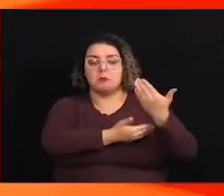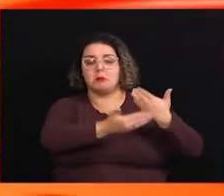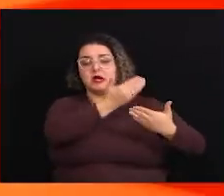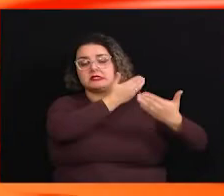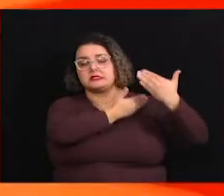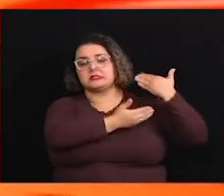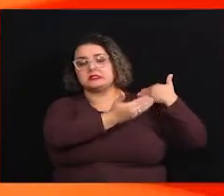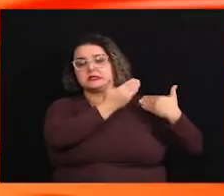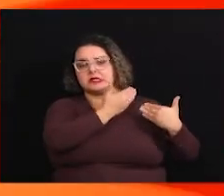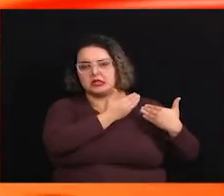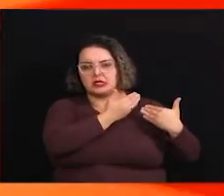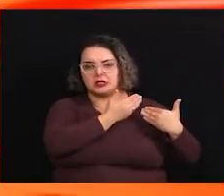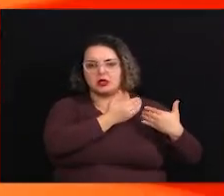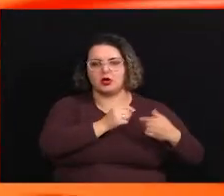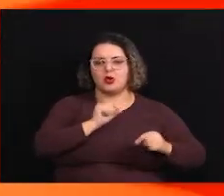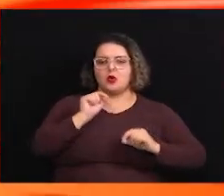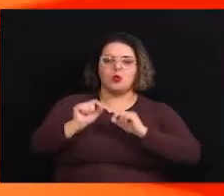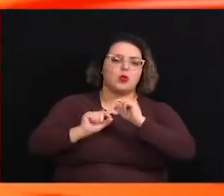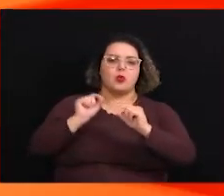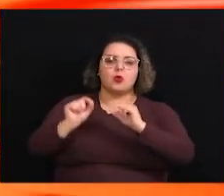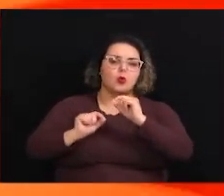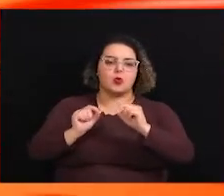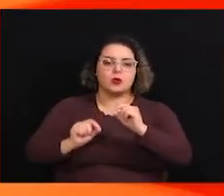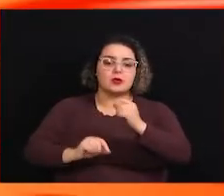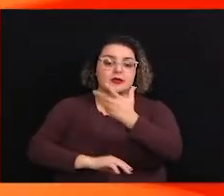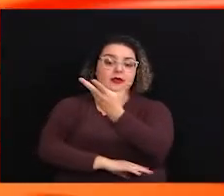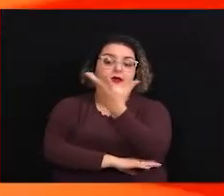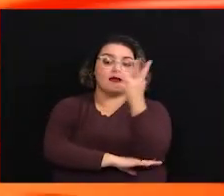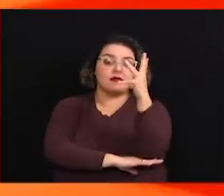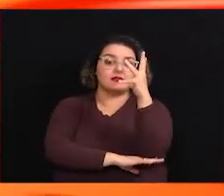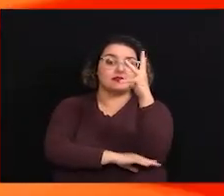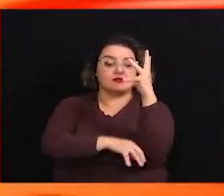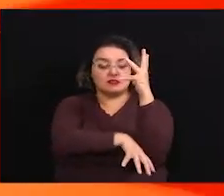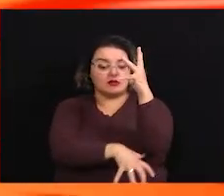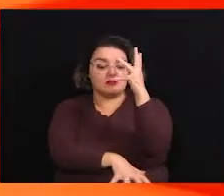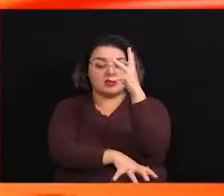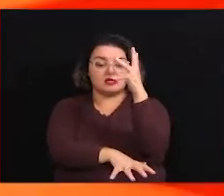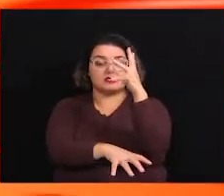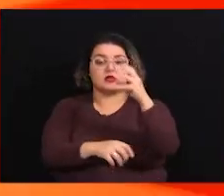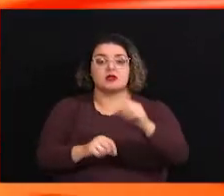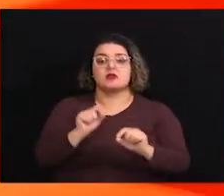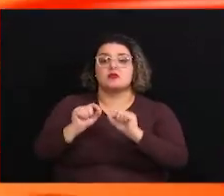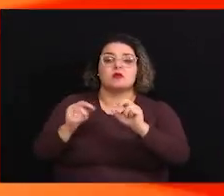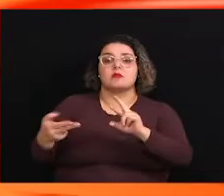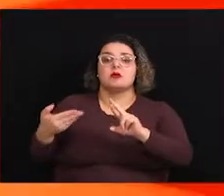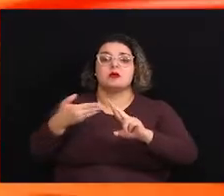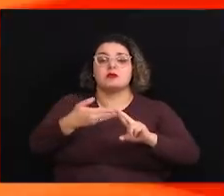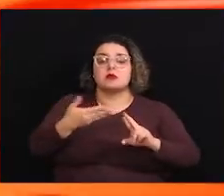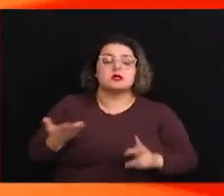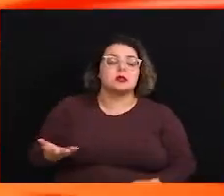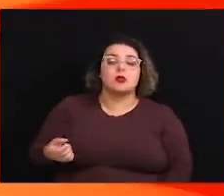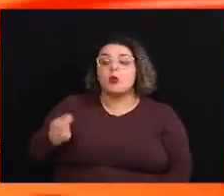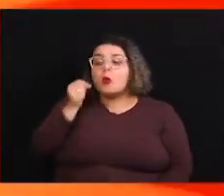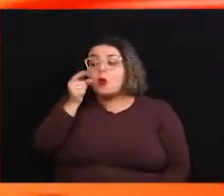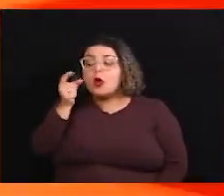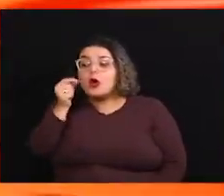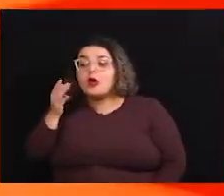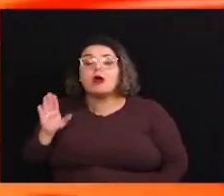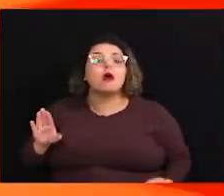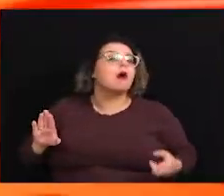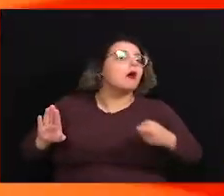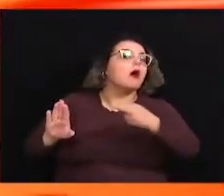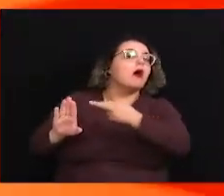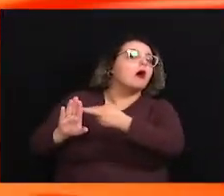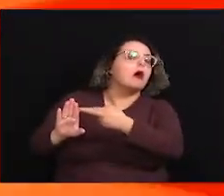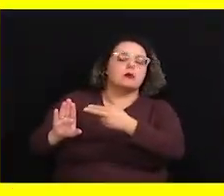ancestrais mesmo, do que das árvores representam, né, das raízes, o que os felinos representam,